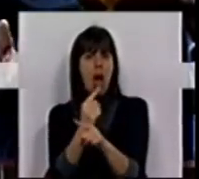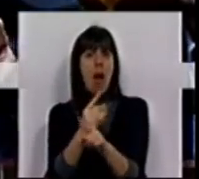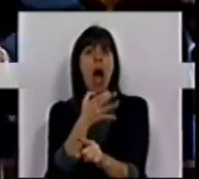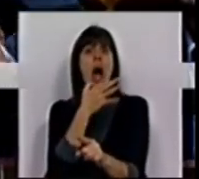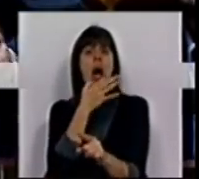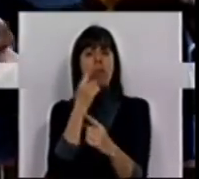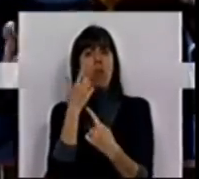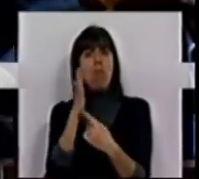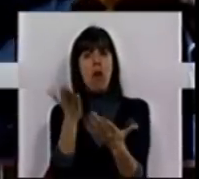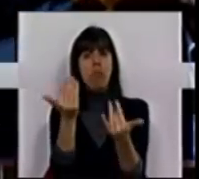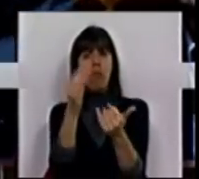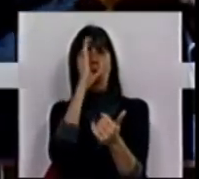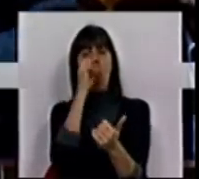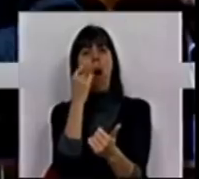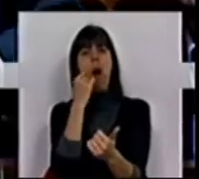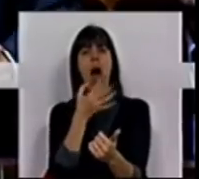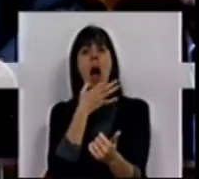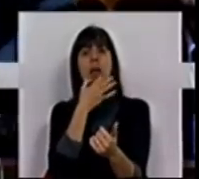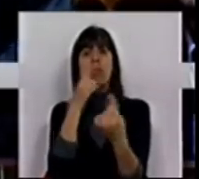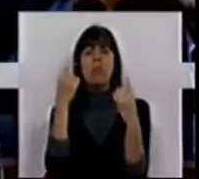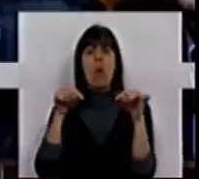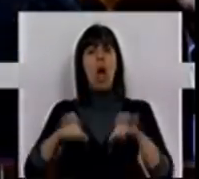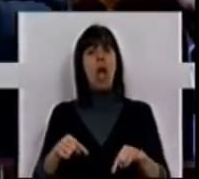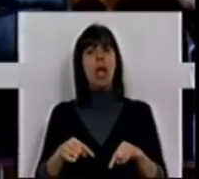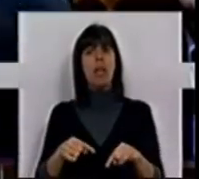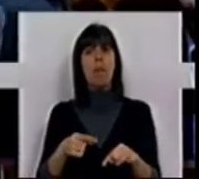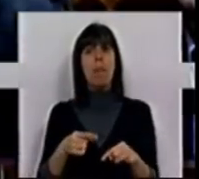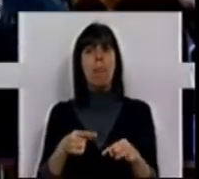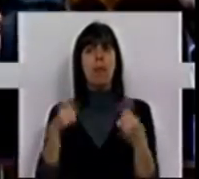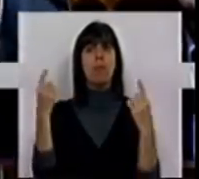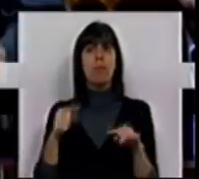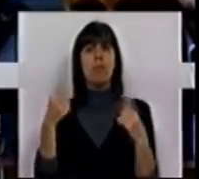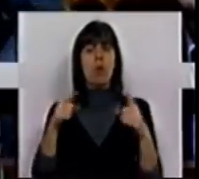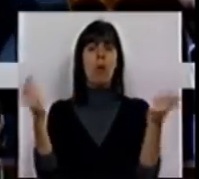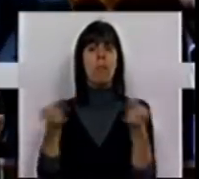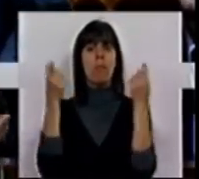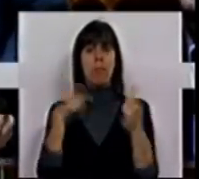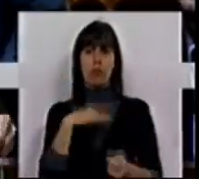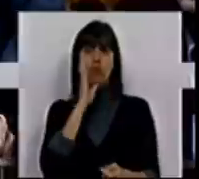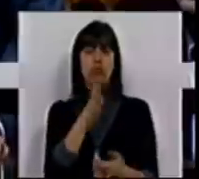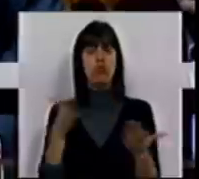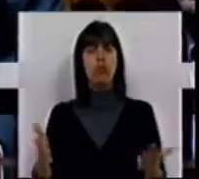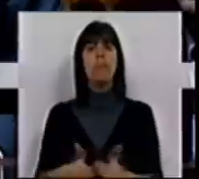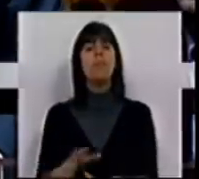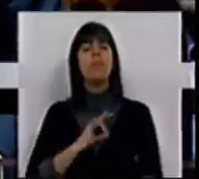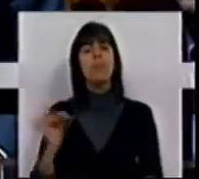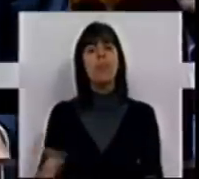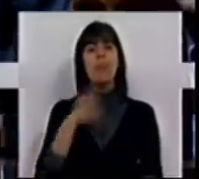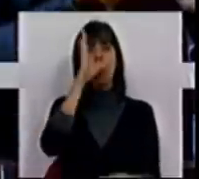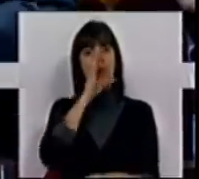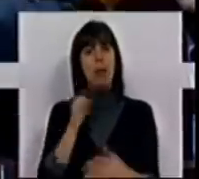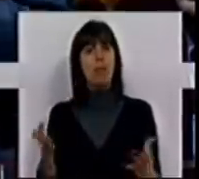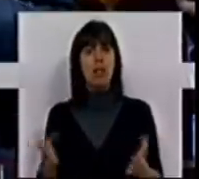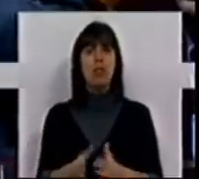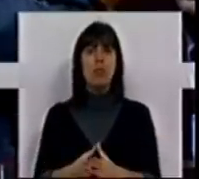enquanto não for demonstrado pelo Governo aquilo que apenas serve aqui, como digo, para mera propaganda. Sr.